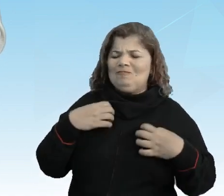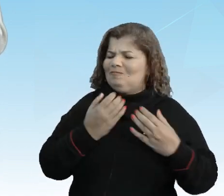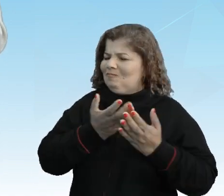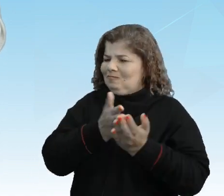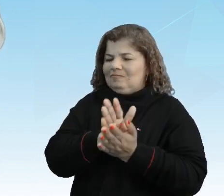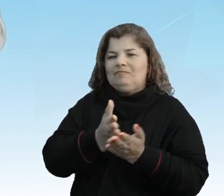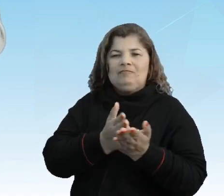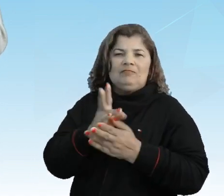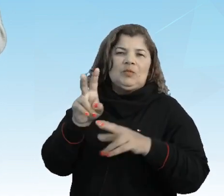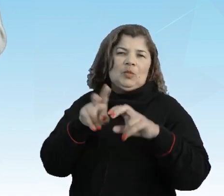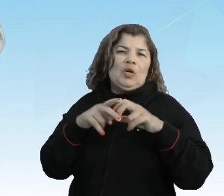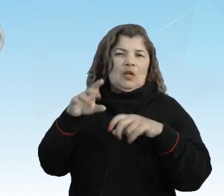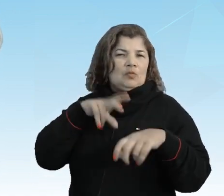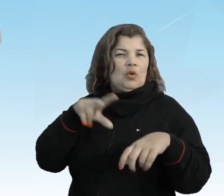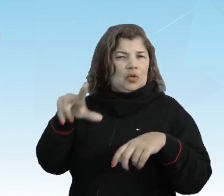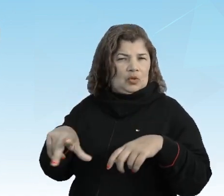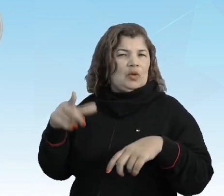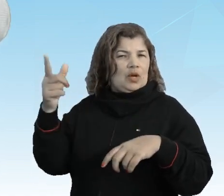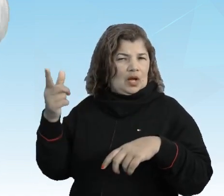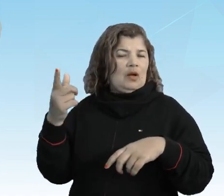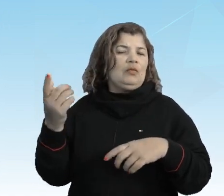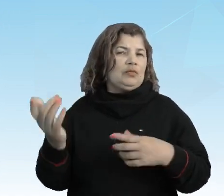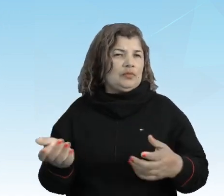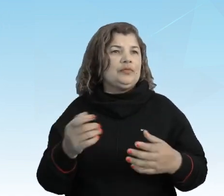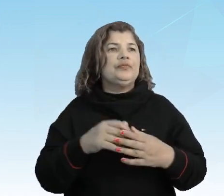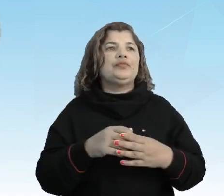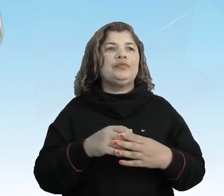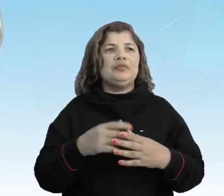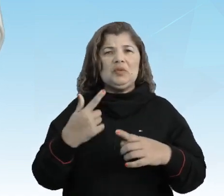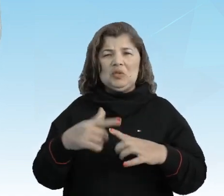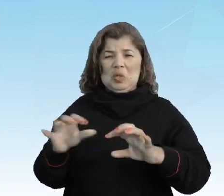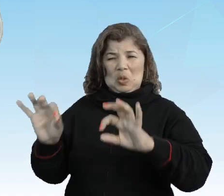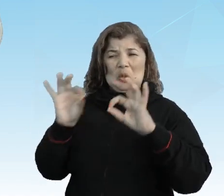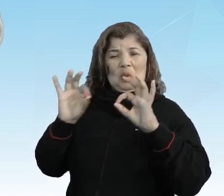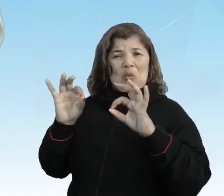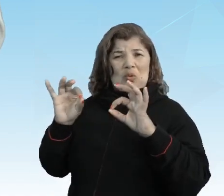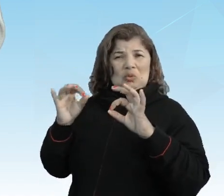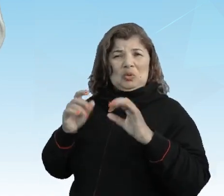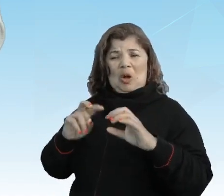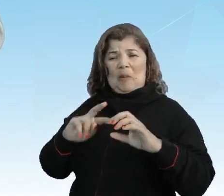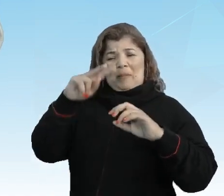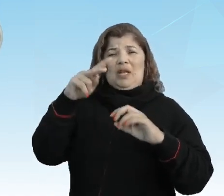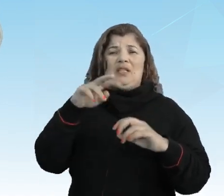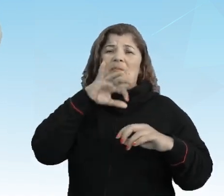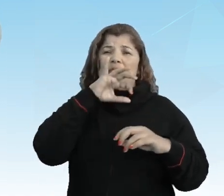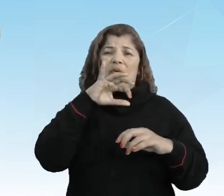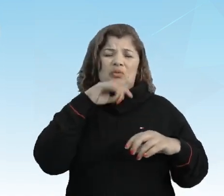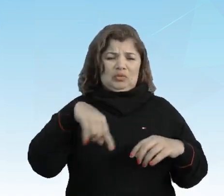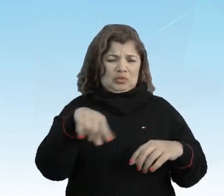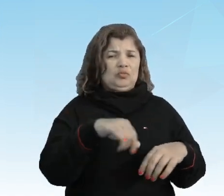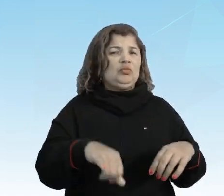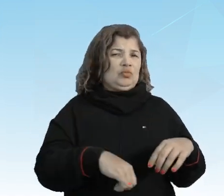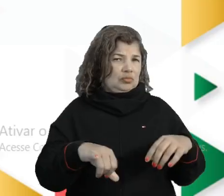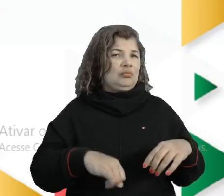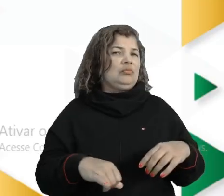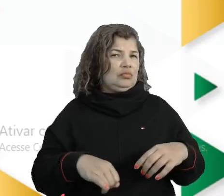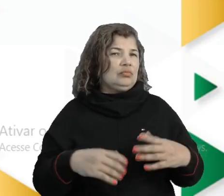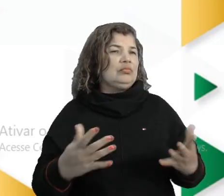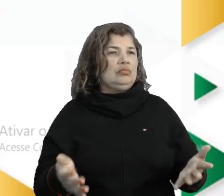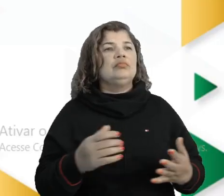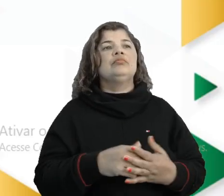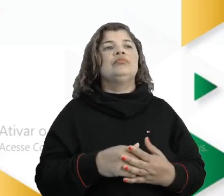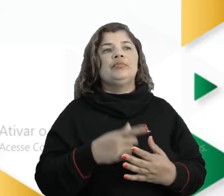popular com a coroa portuguesa. Para a manutenção do luxo, aumentaram os impostos, né, meu amigo? Na tela nós temos aqui